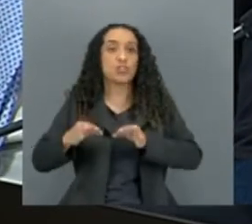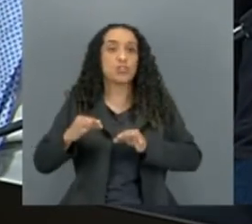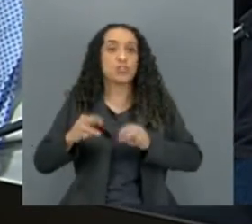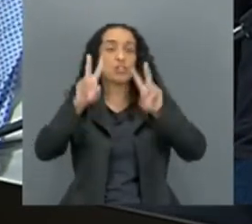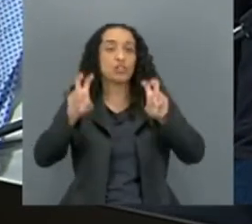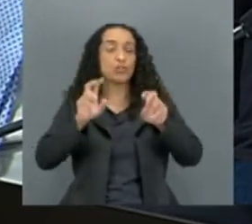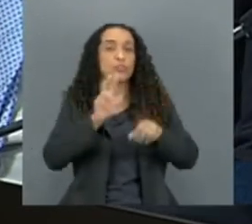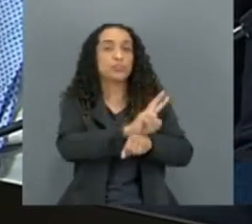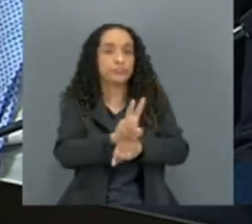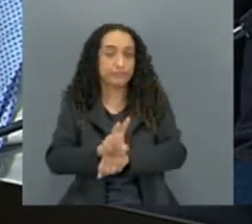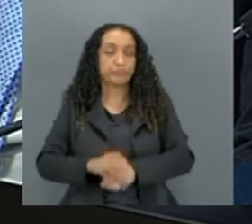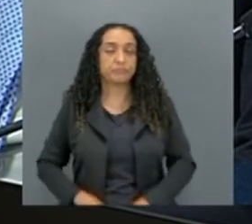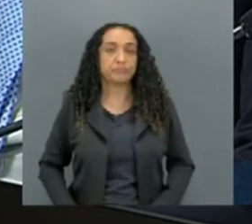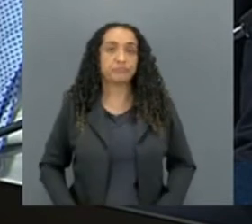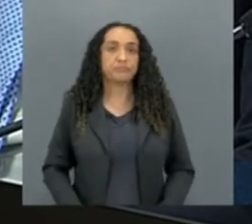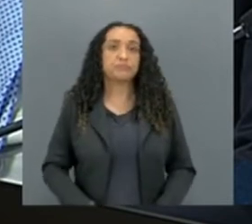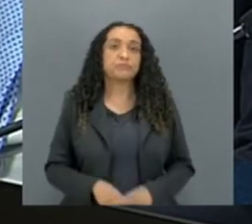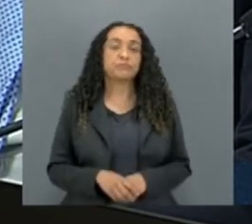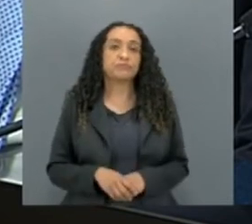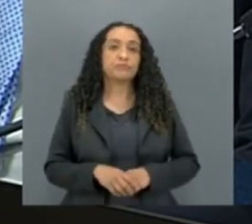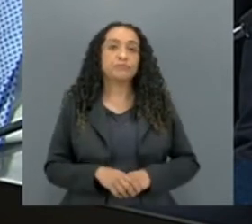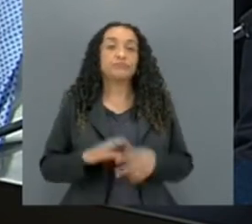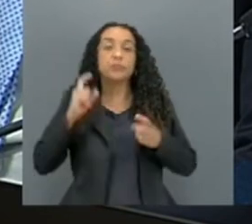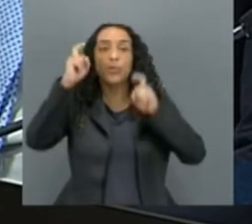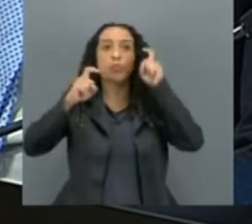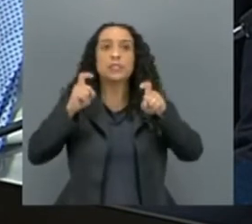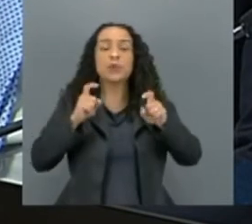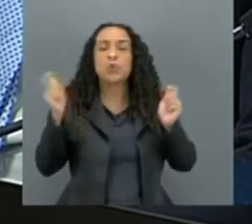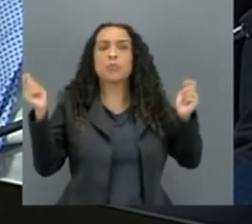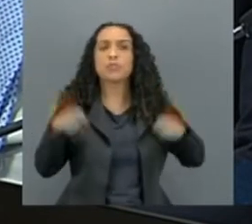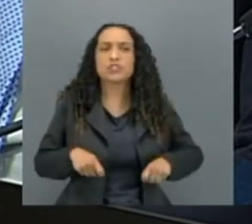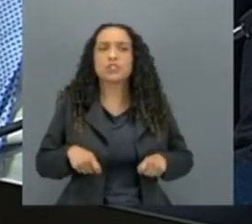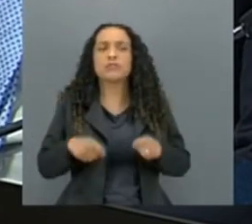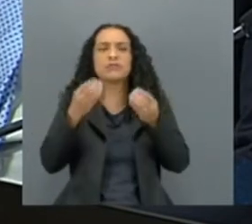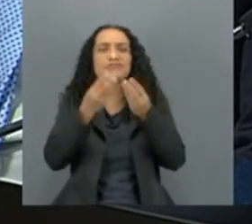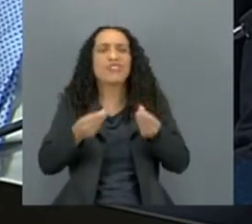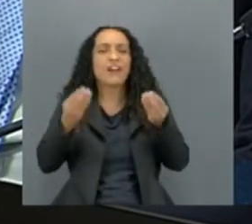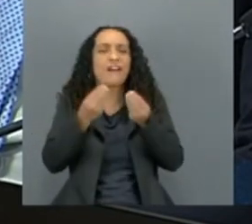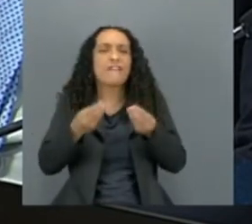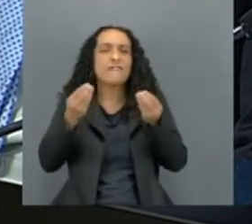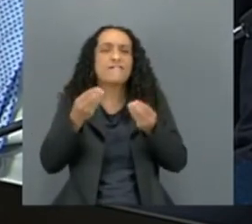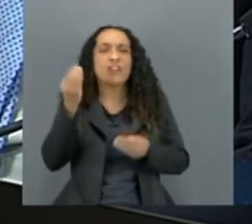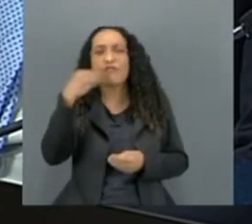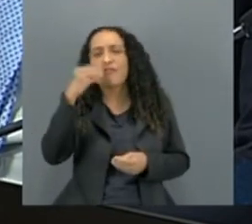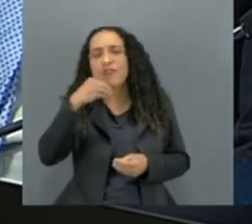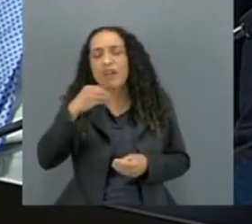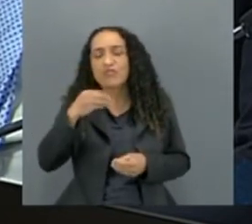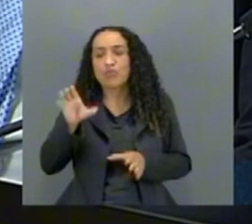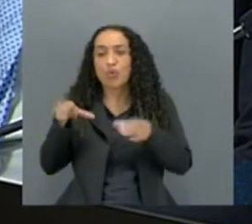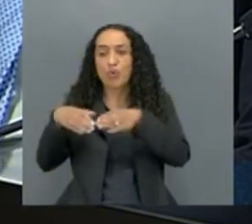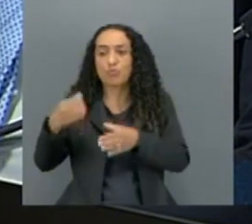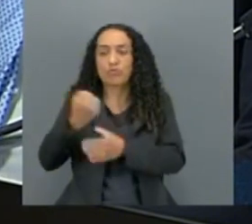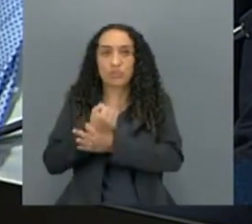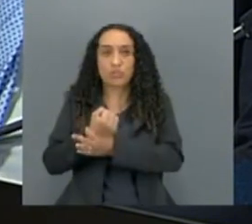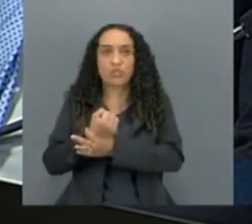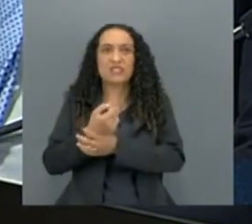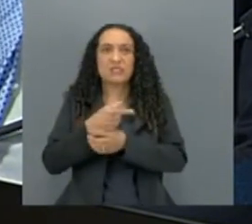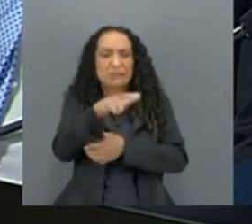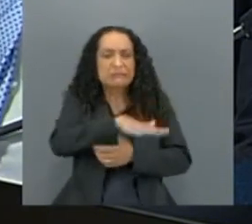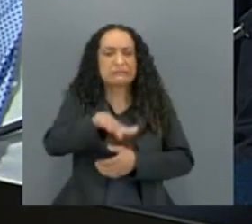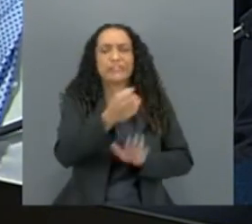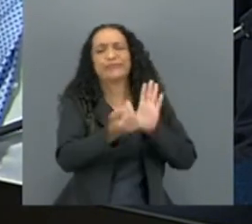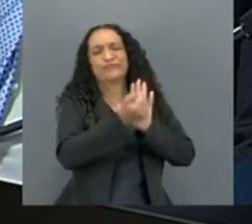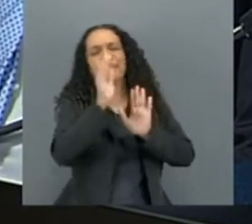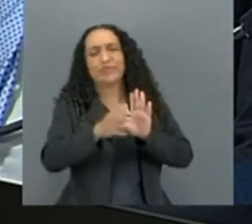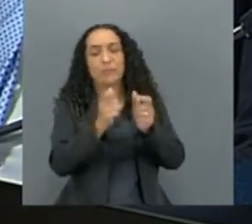abordagens, né? Então, preocupação com a possível fragilização das forças de segurança em um cenário já tão marcado pelo aumento